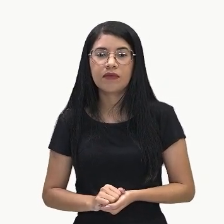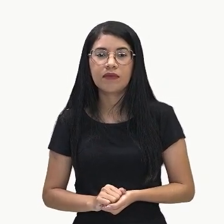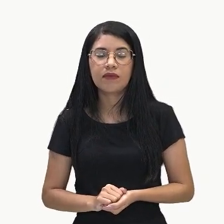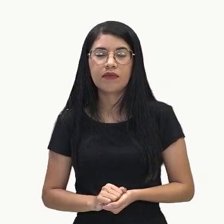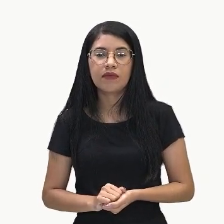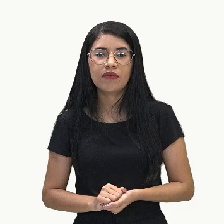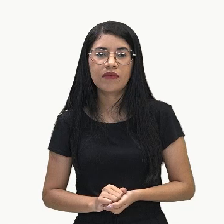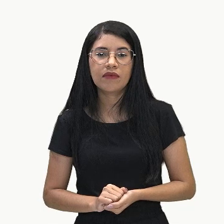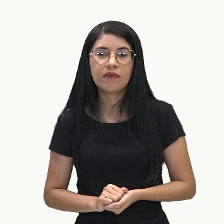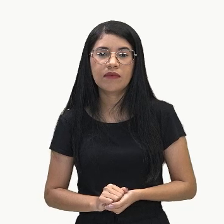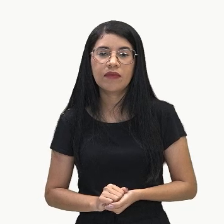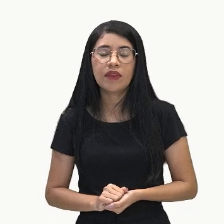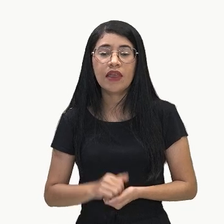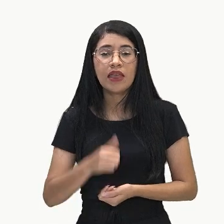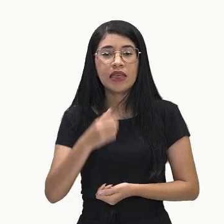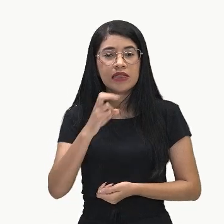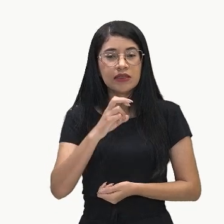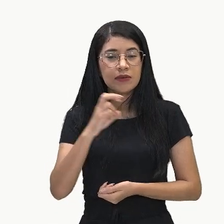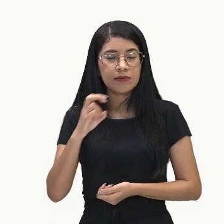Em